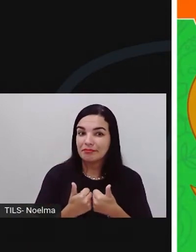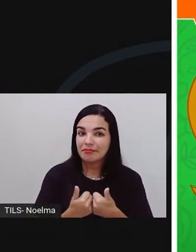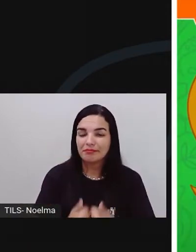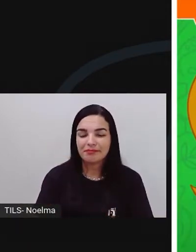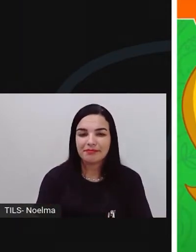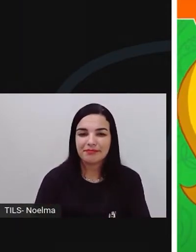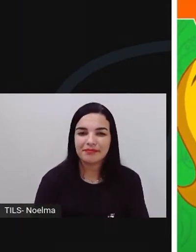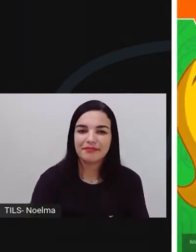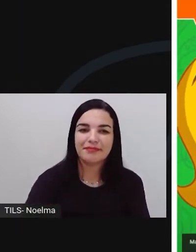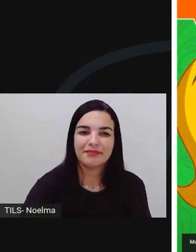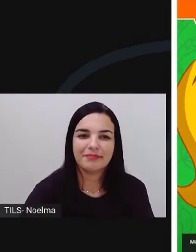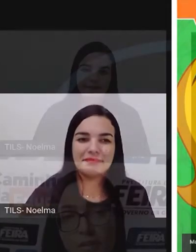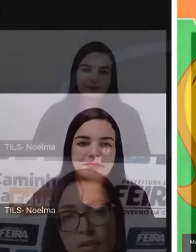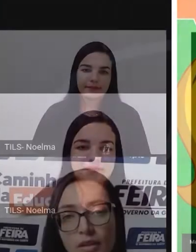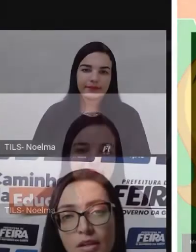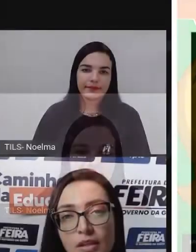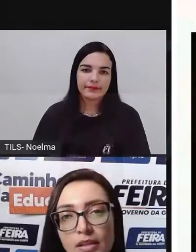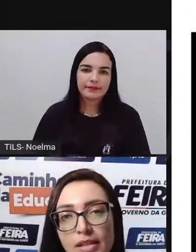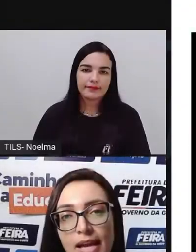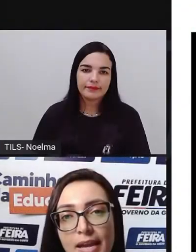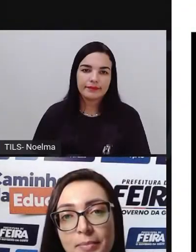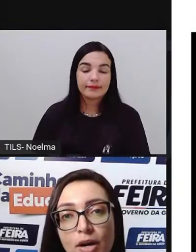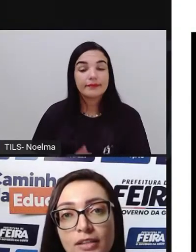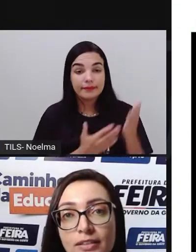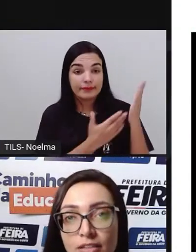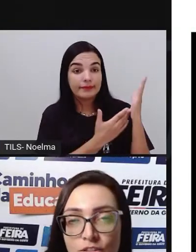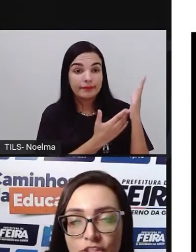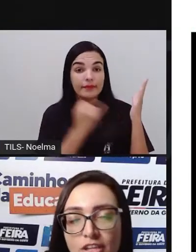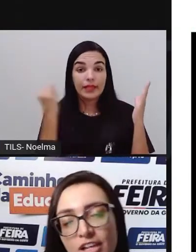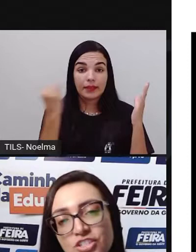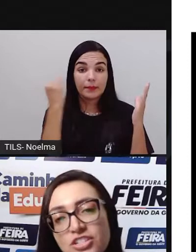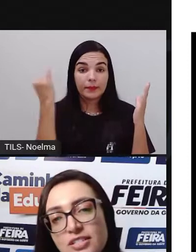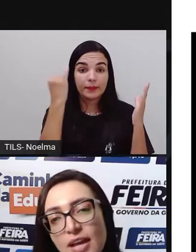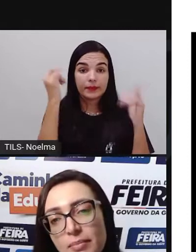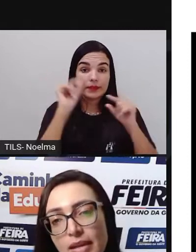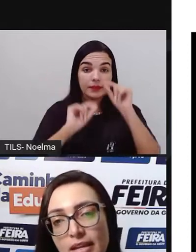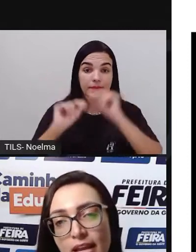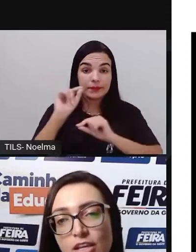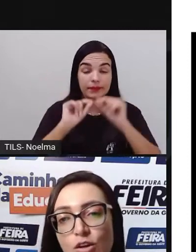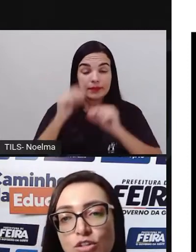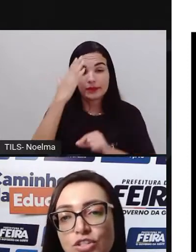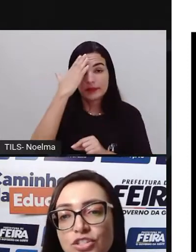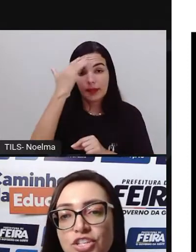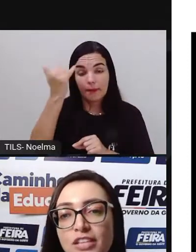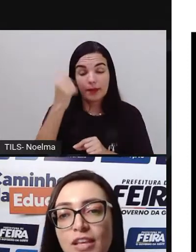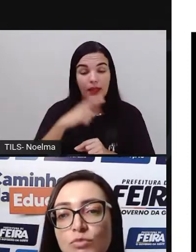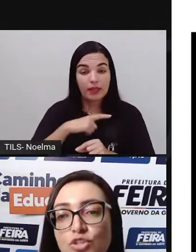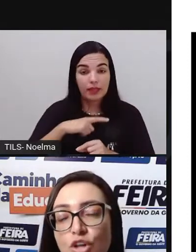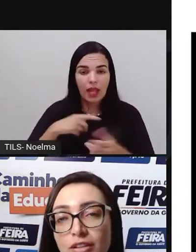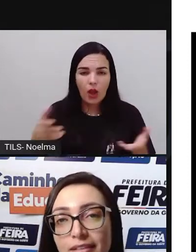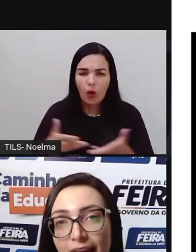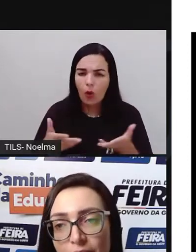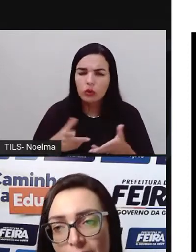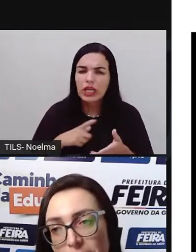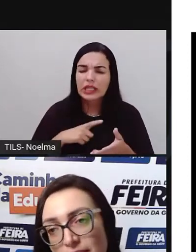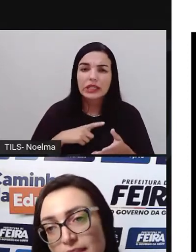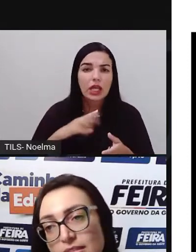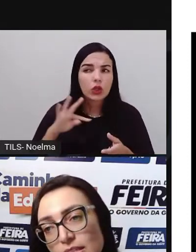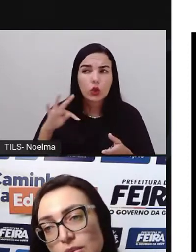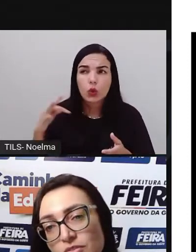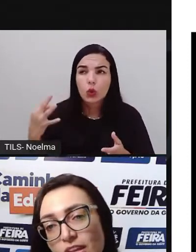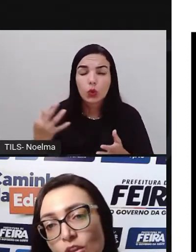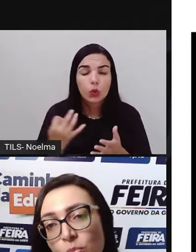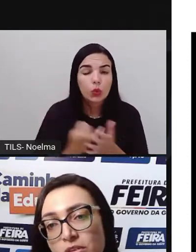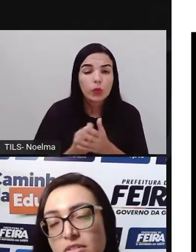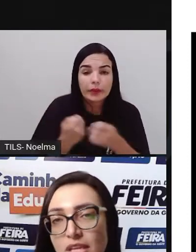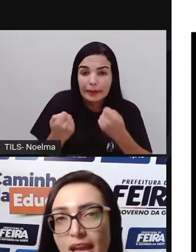Ei, inscreva-se! E aí é importante a gente saber, né, que hoje em dia temos total dependência